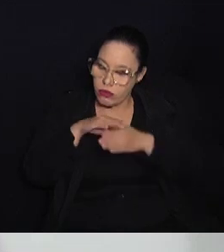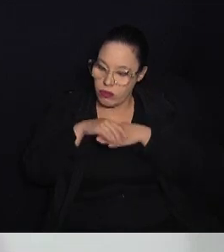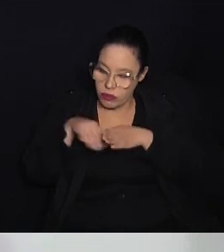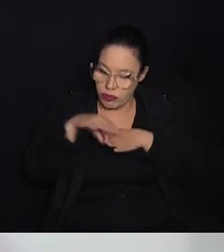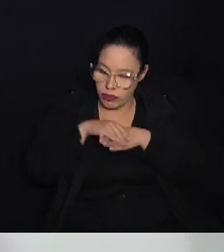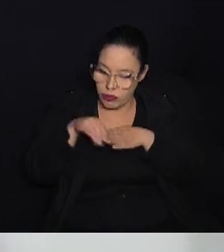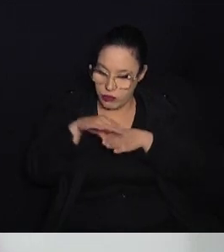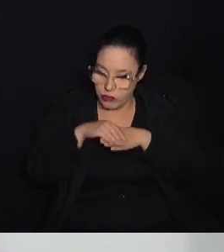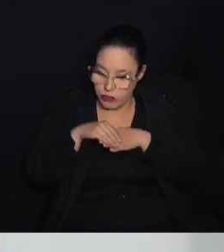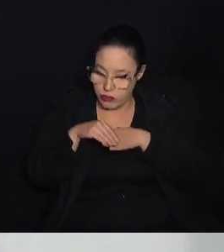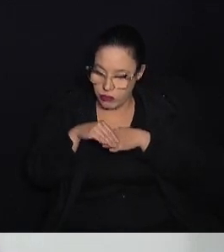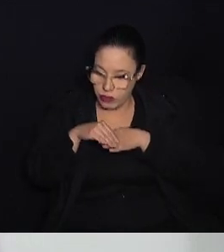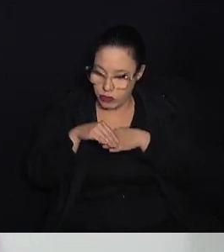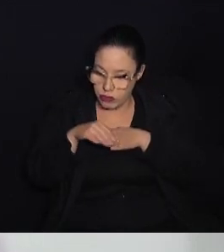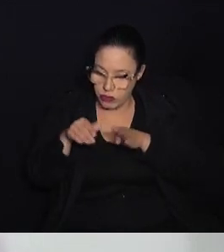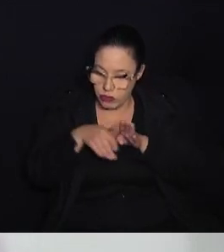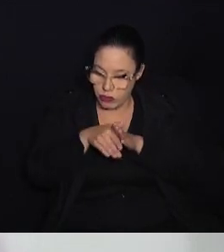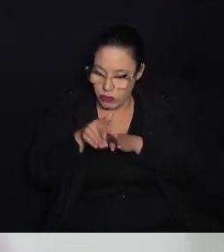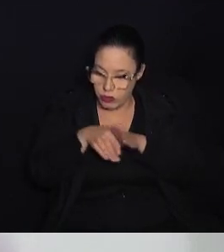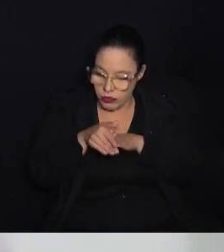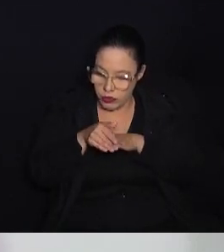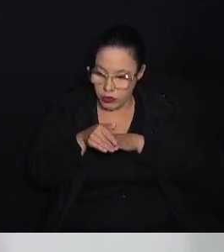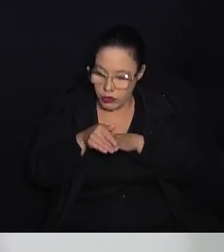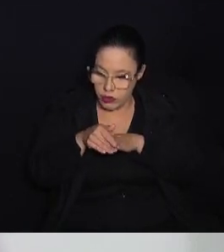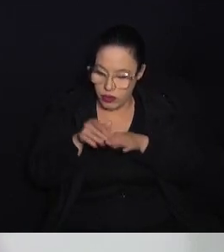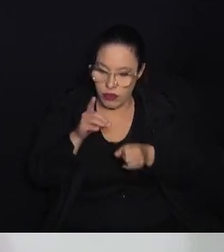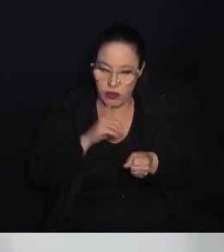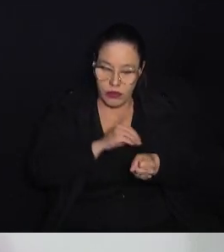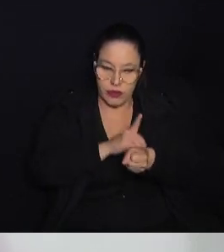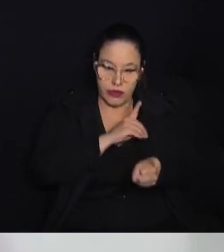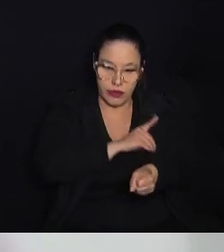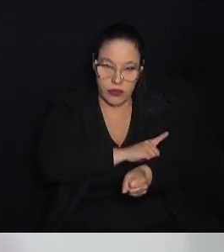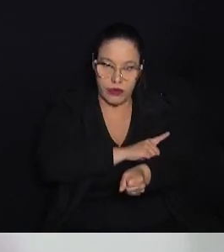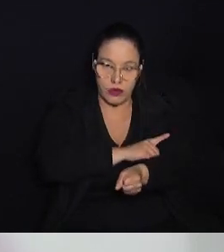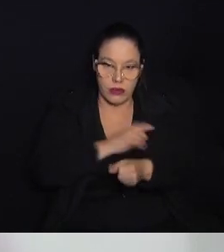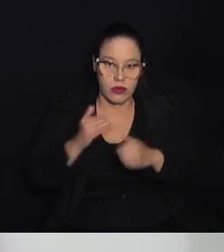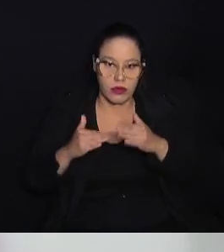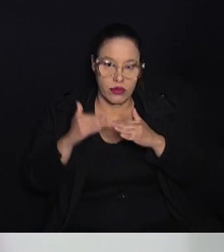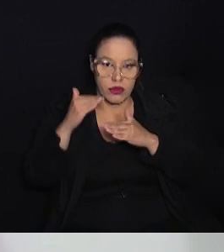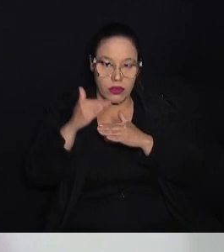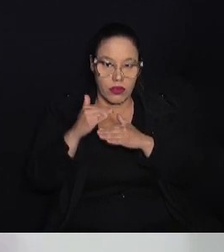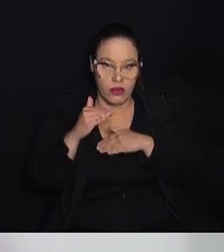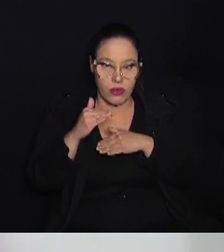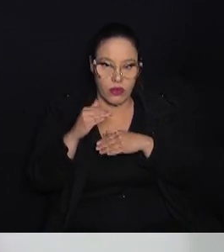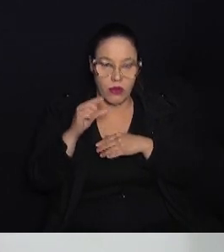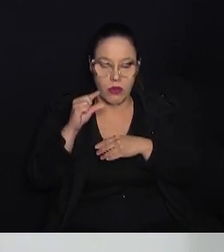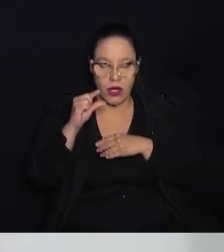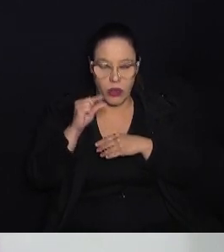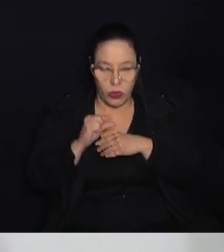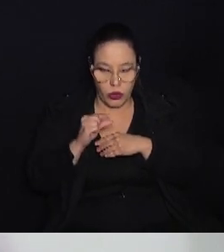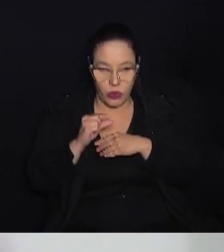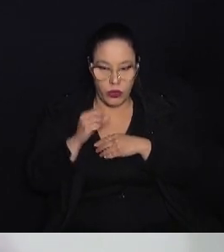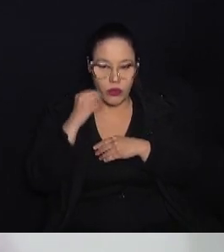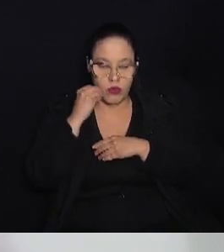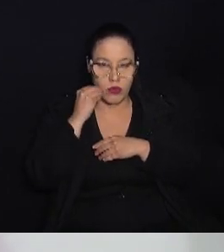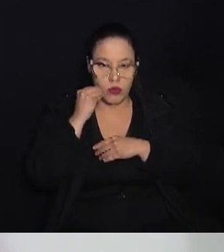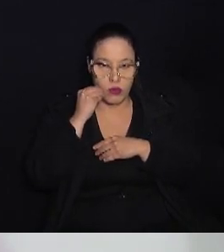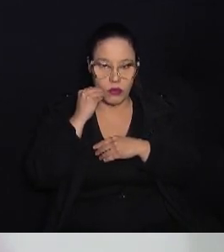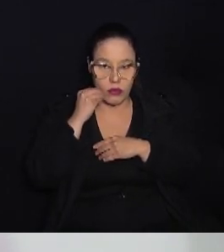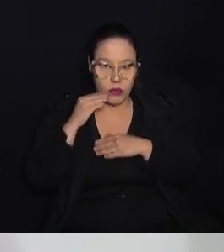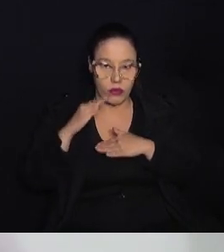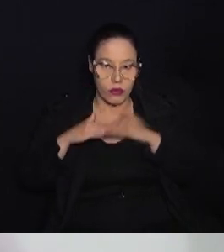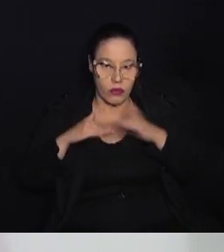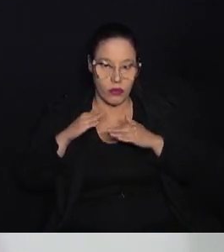sugerido pela Federação Internacional do Diabetes em março, foi tornar esse teste mais curto, fazendo